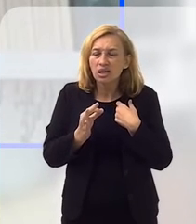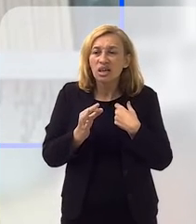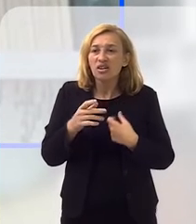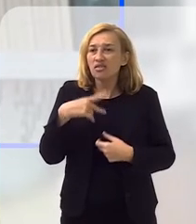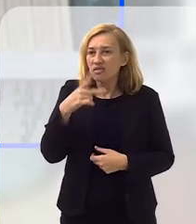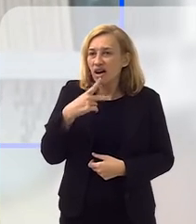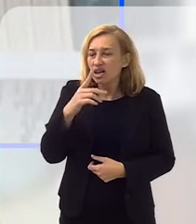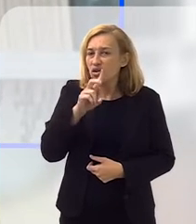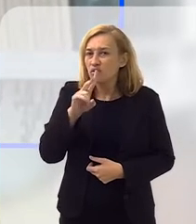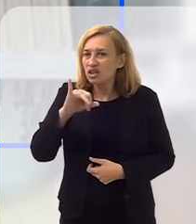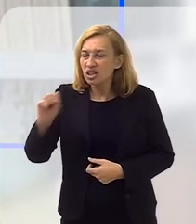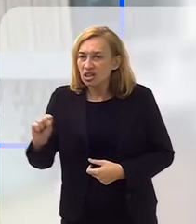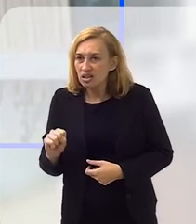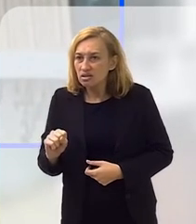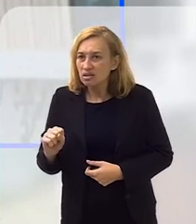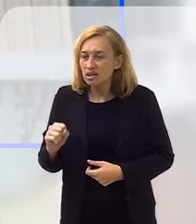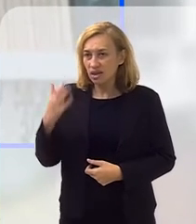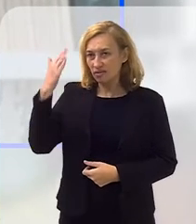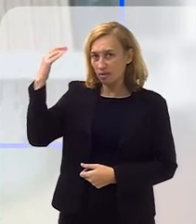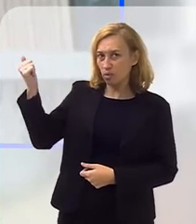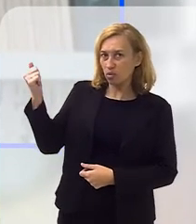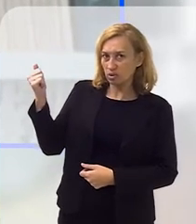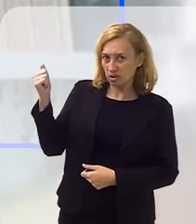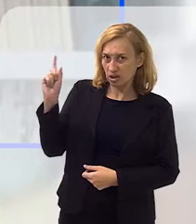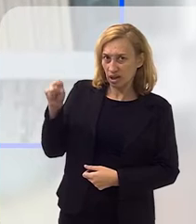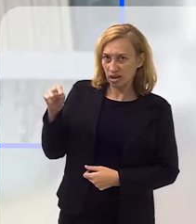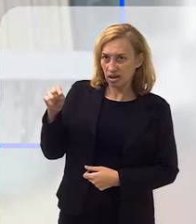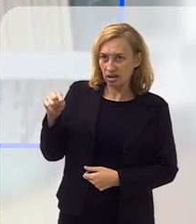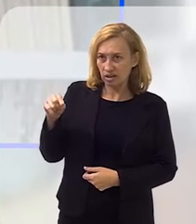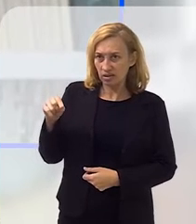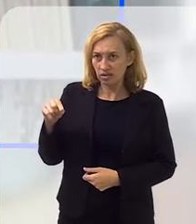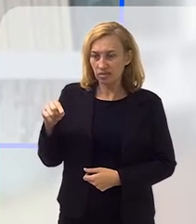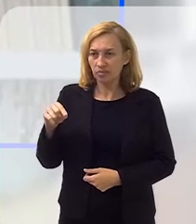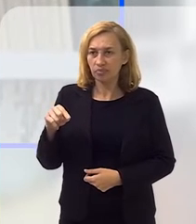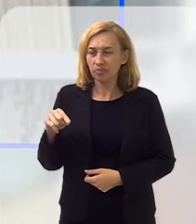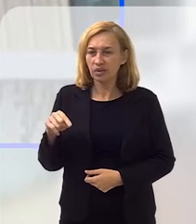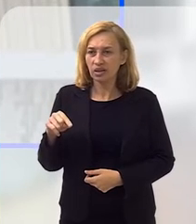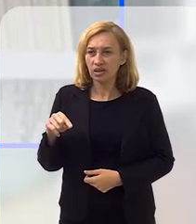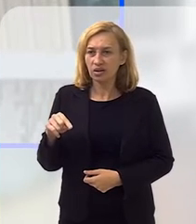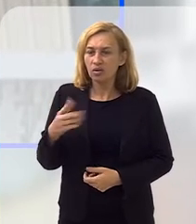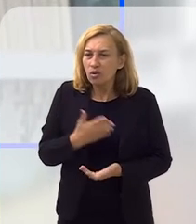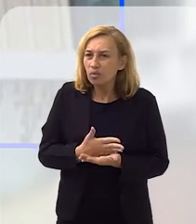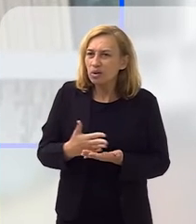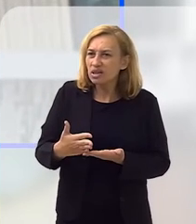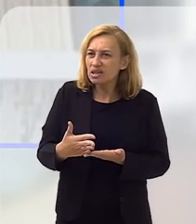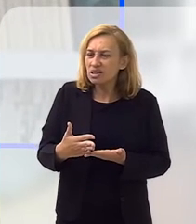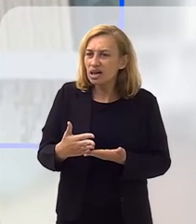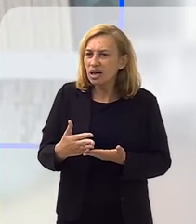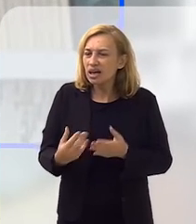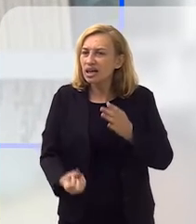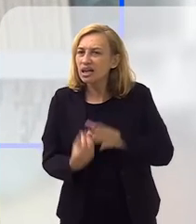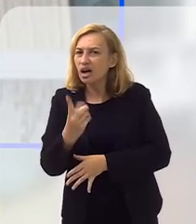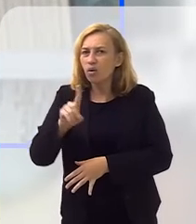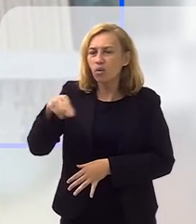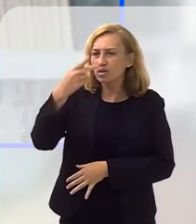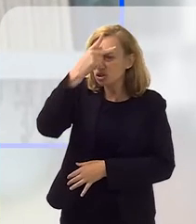Isso, enfim, dizem que o Vinícius de Moraes era o campeão nisso, né? Assim, quando os parceiros